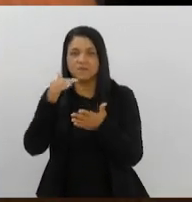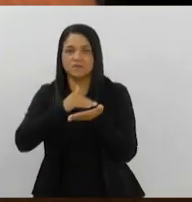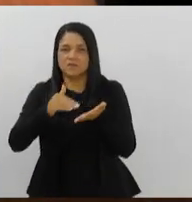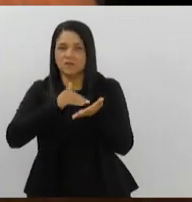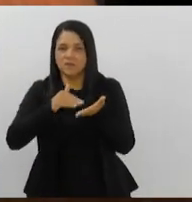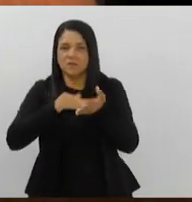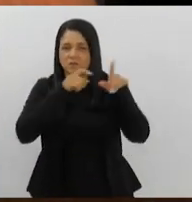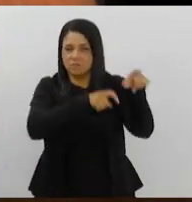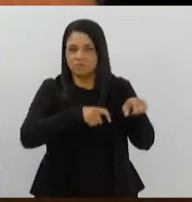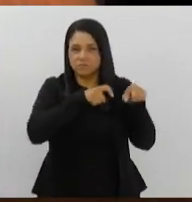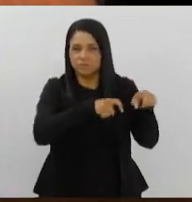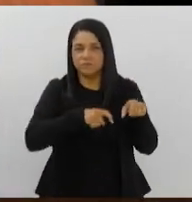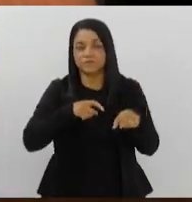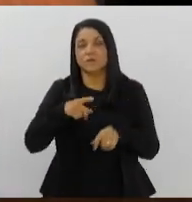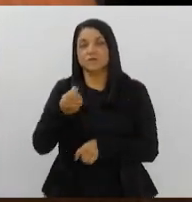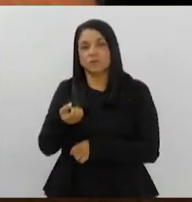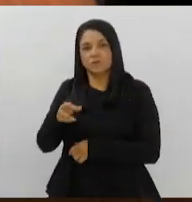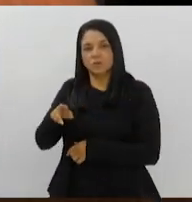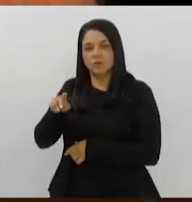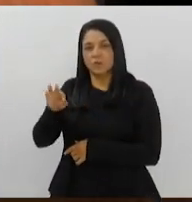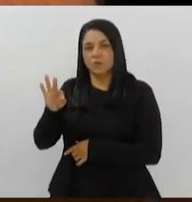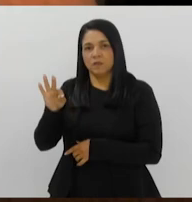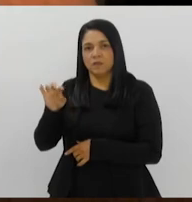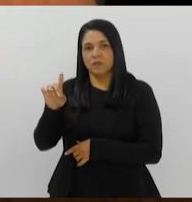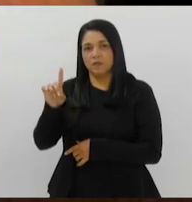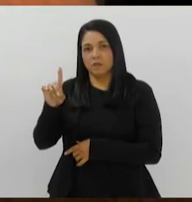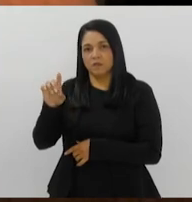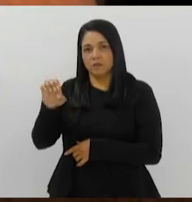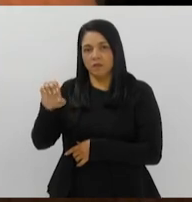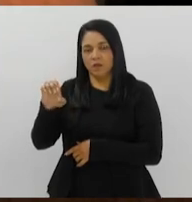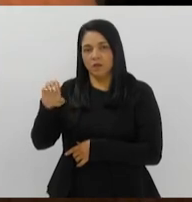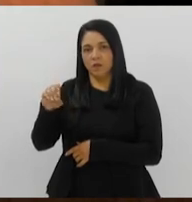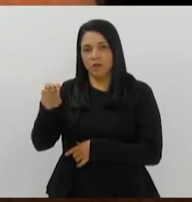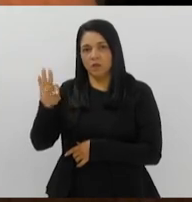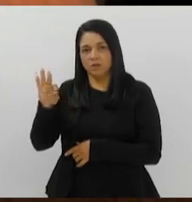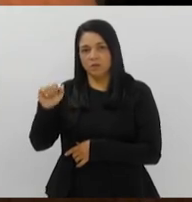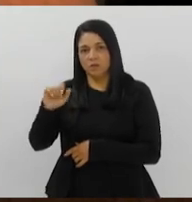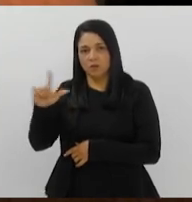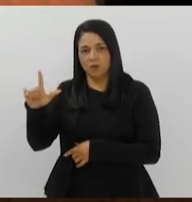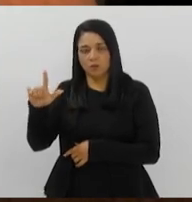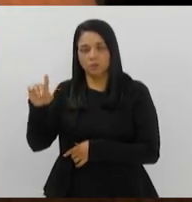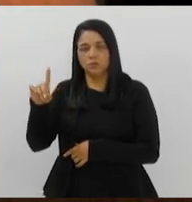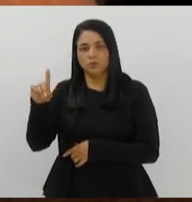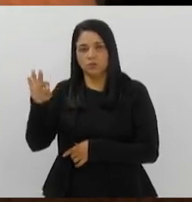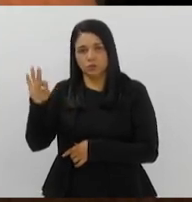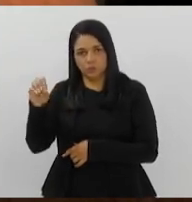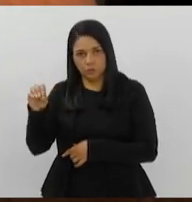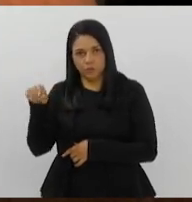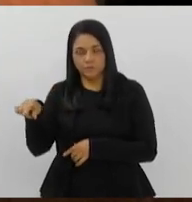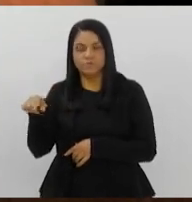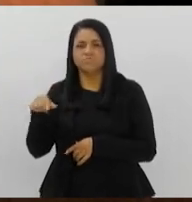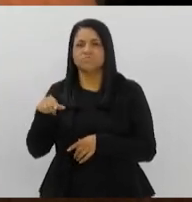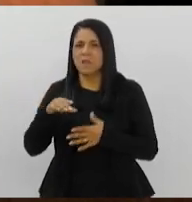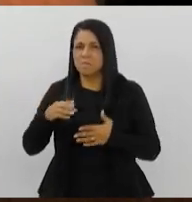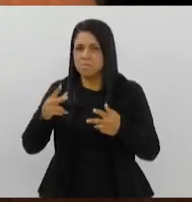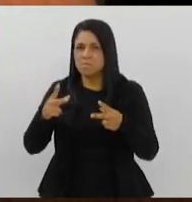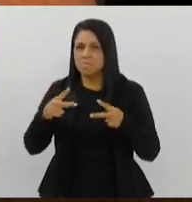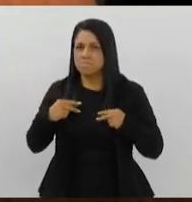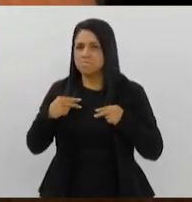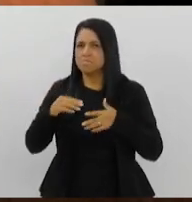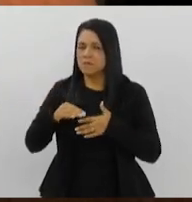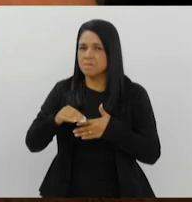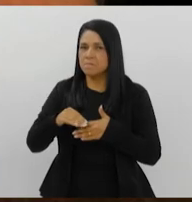secretário de Agricultura, doutor Deodalto, que se faz aqui presente, né, que é um grande militante na área de